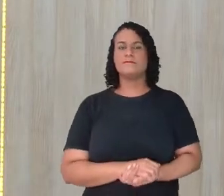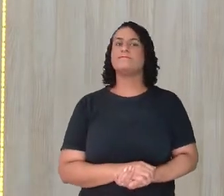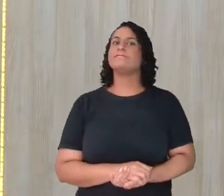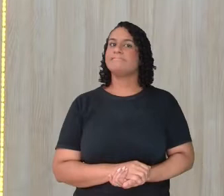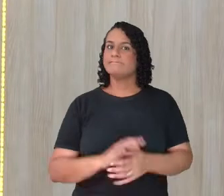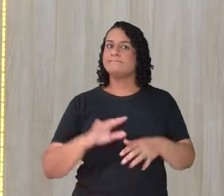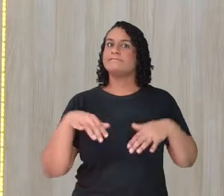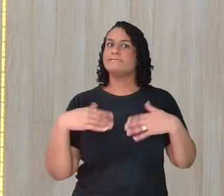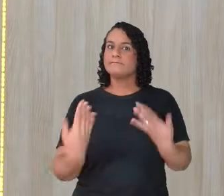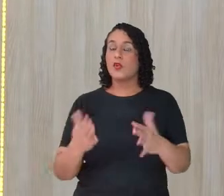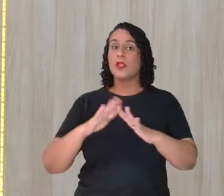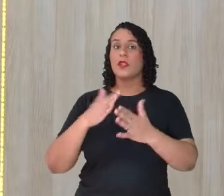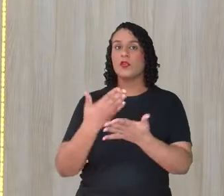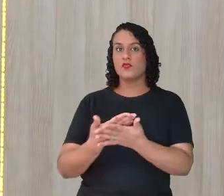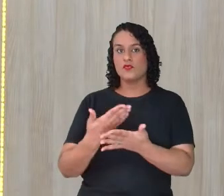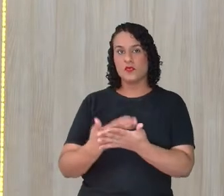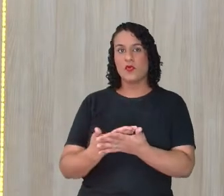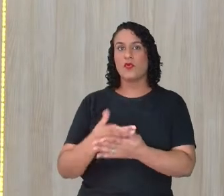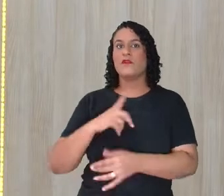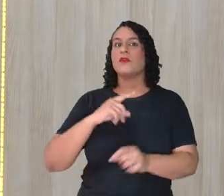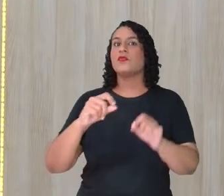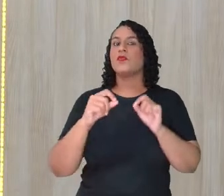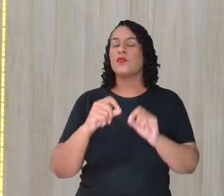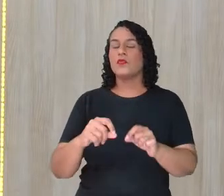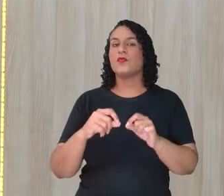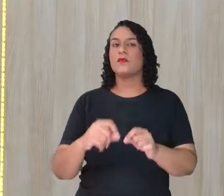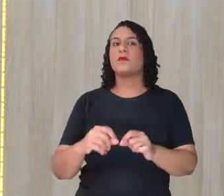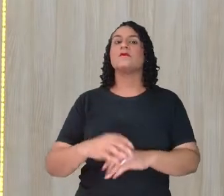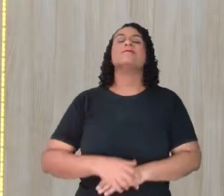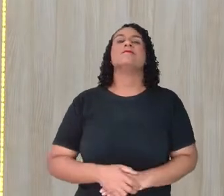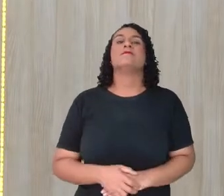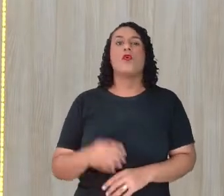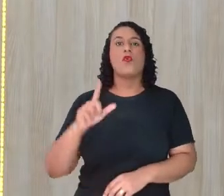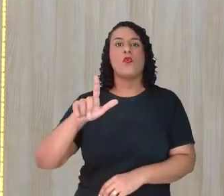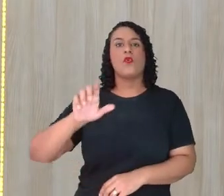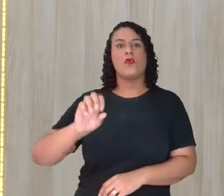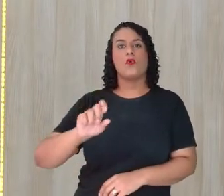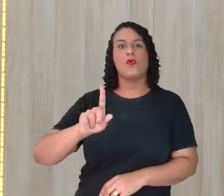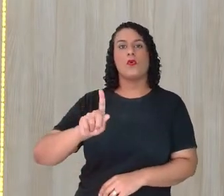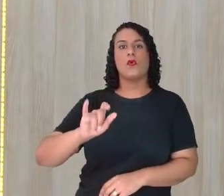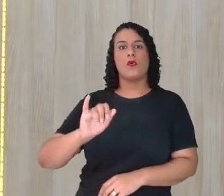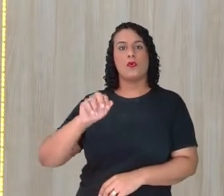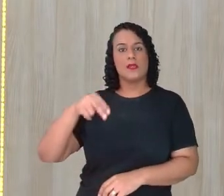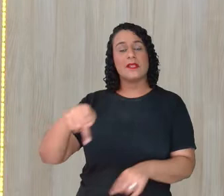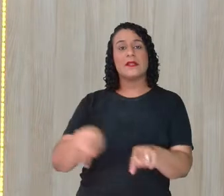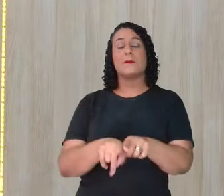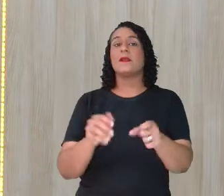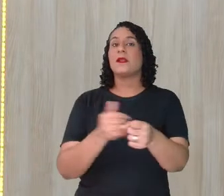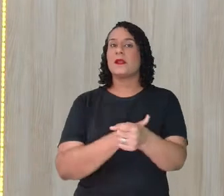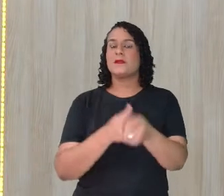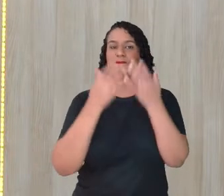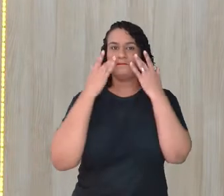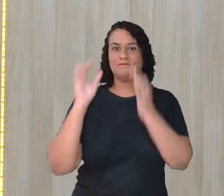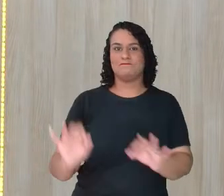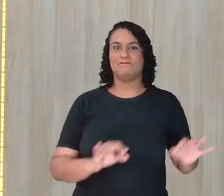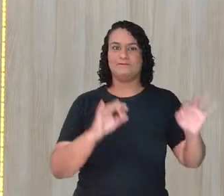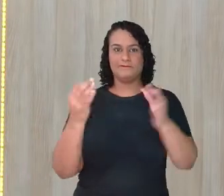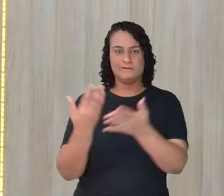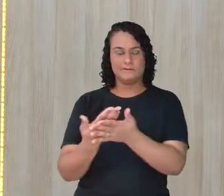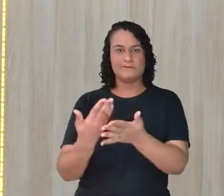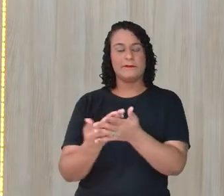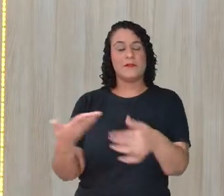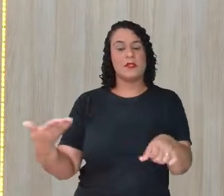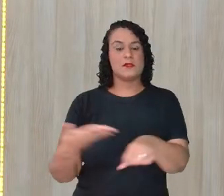partir da sua escola, vai receber um login e senha para poder acessar. Assiste nossas aulas pelo